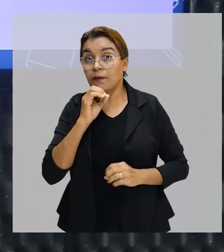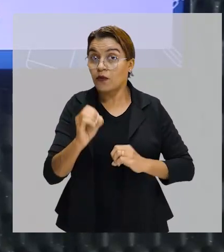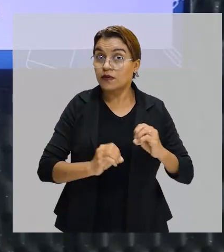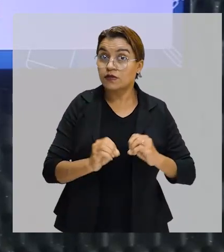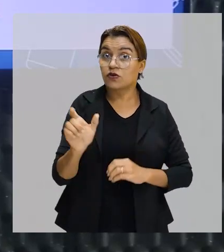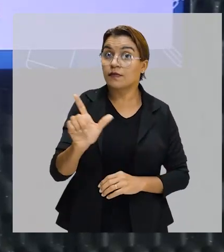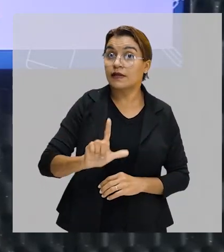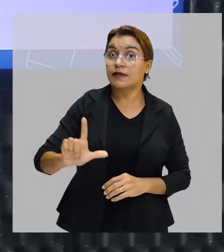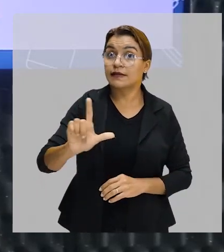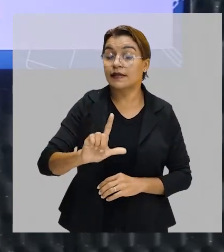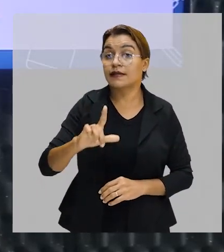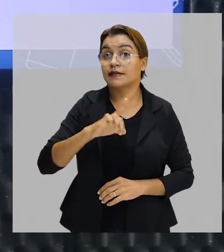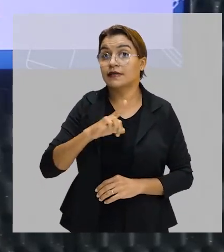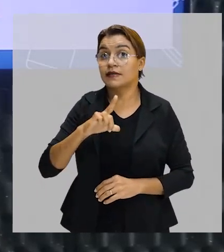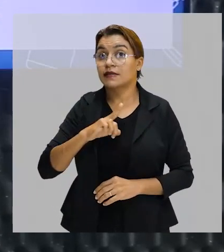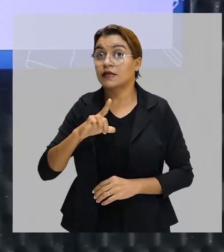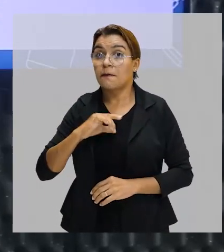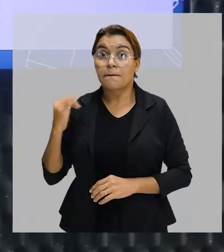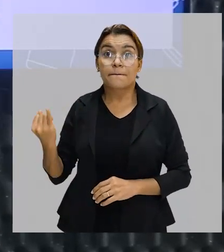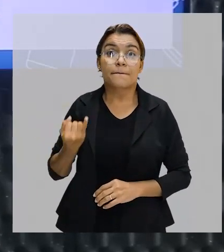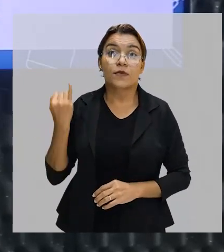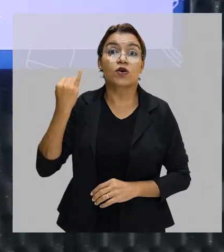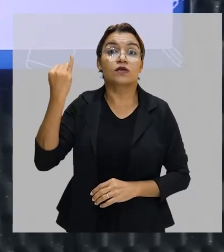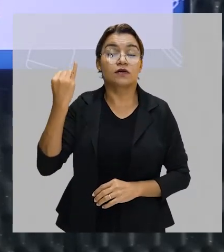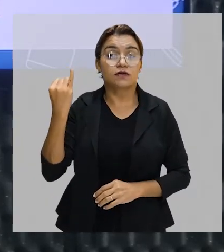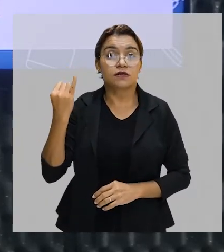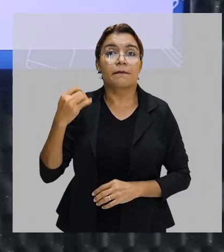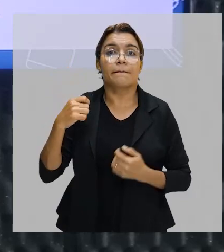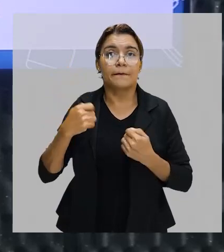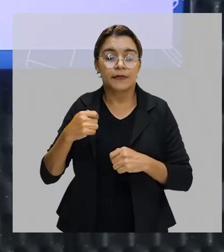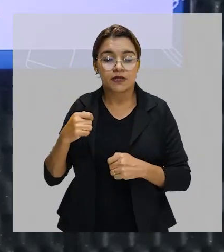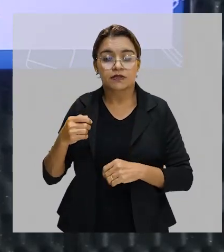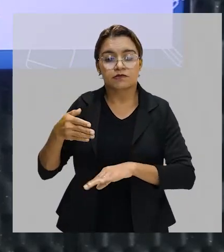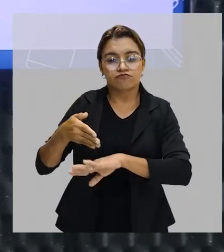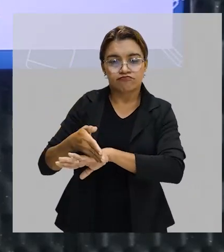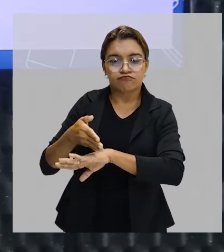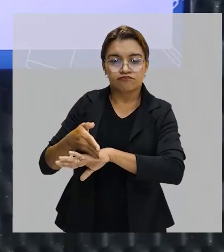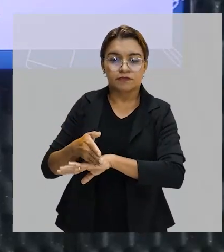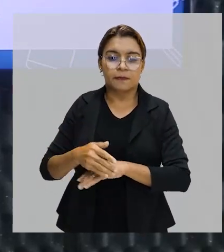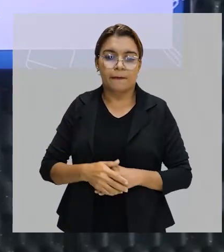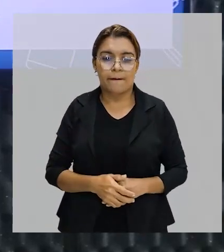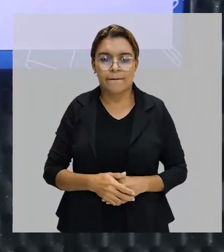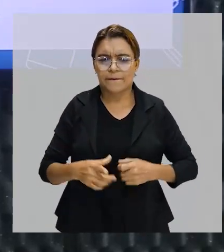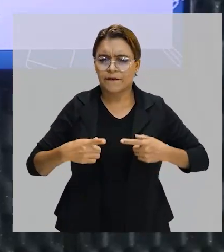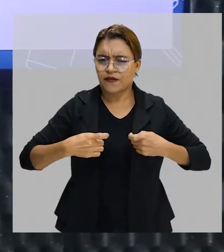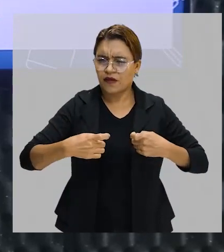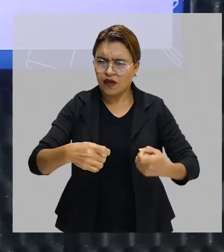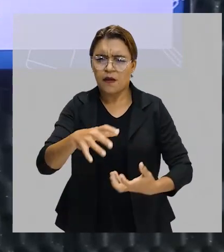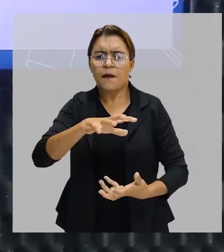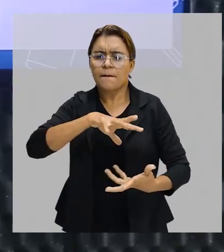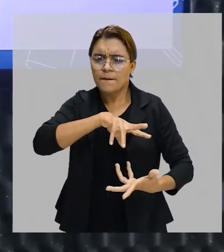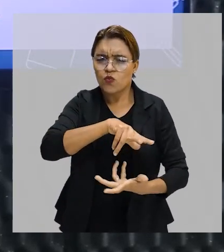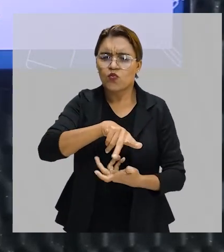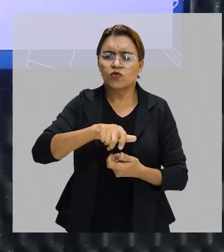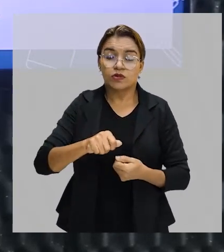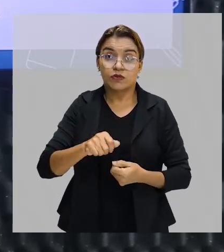isso tem muita relevância, então tem que estar presente. Guerra Mundial, já falei. O modernismo acontece entre as